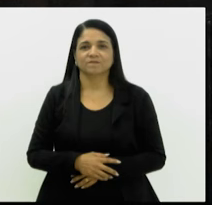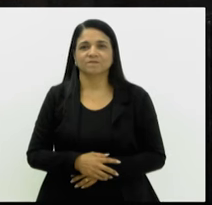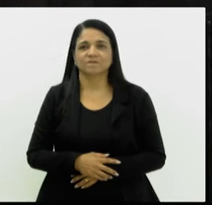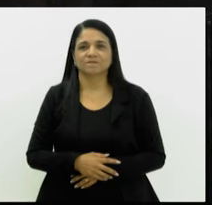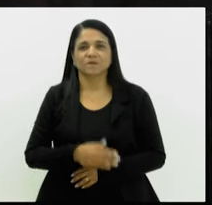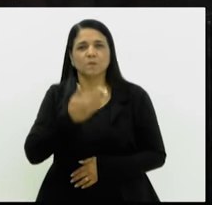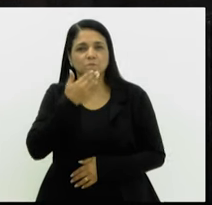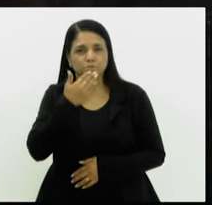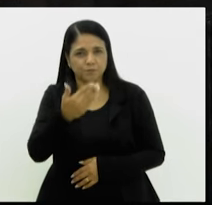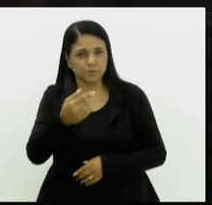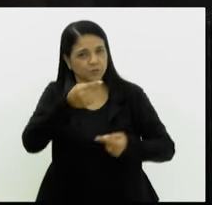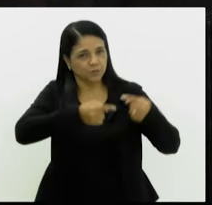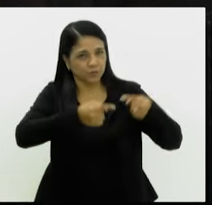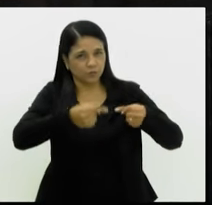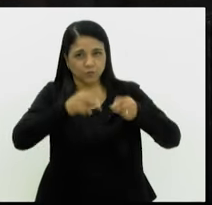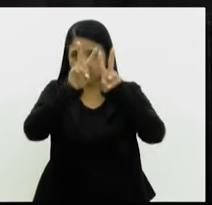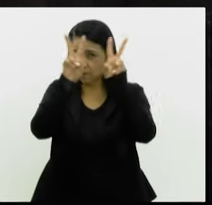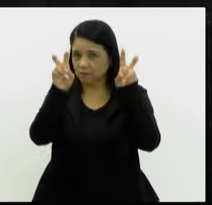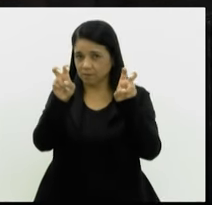para discutir a matéria